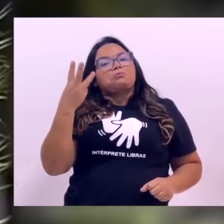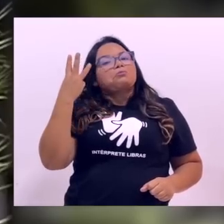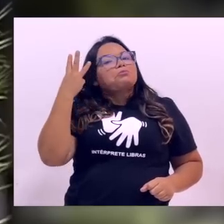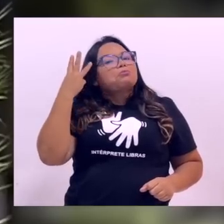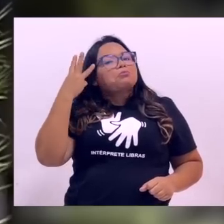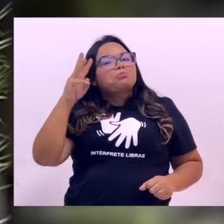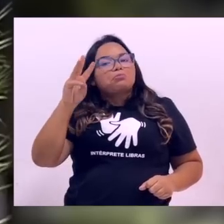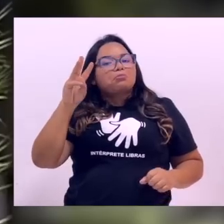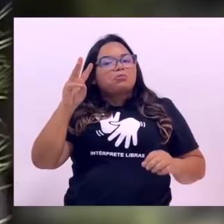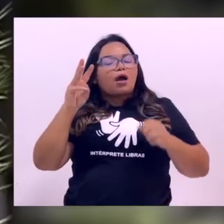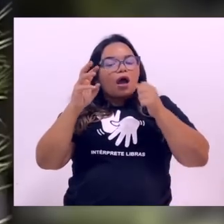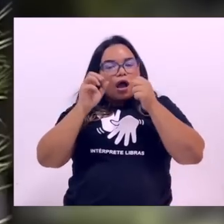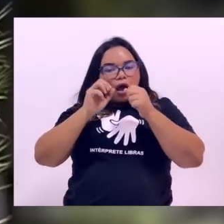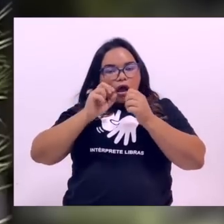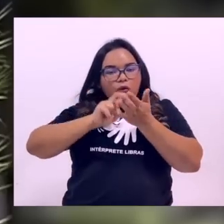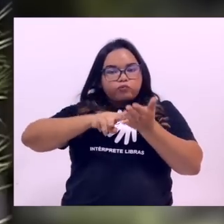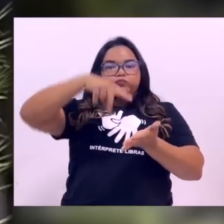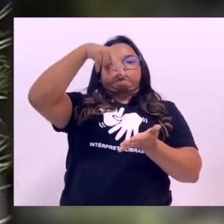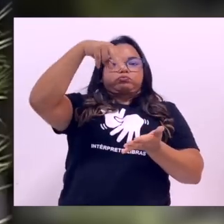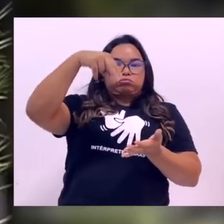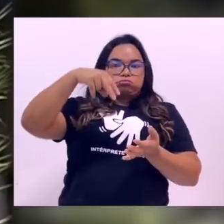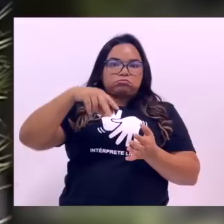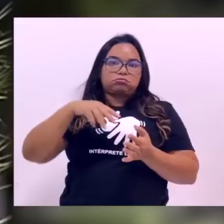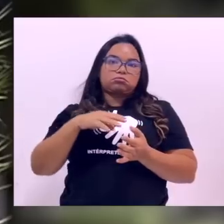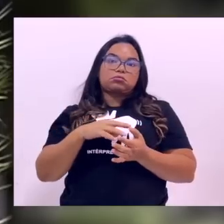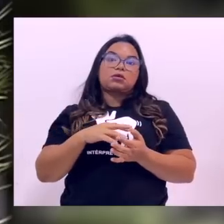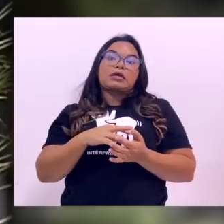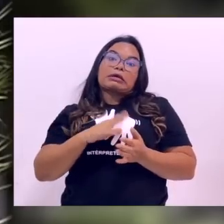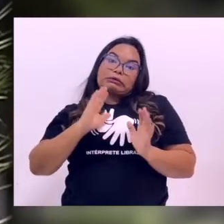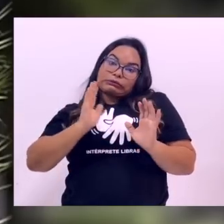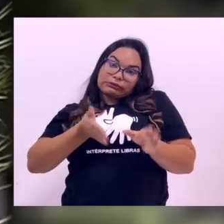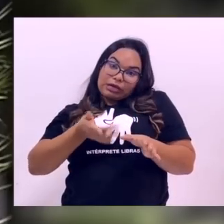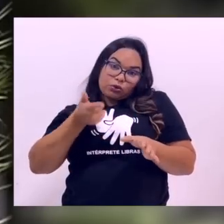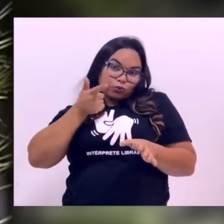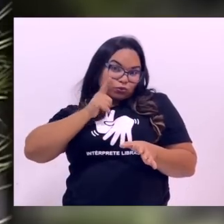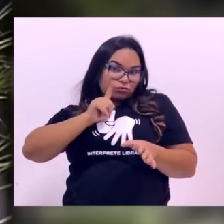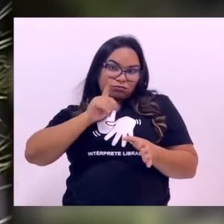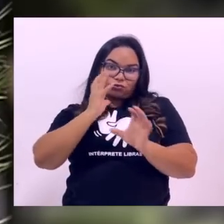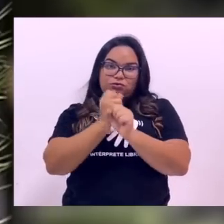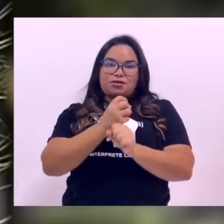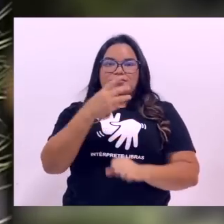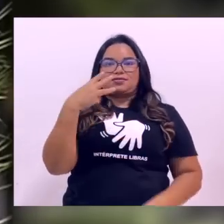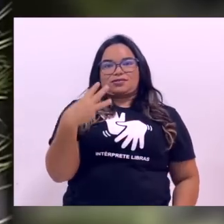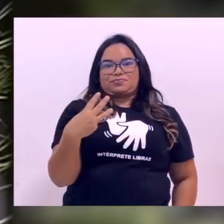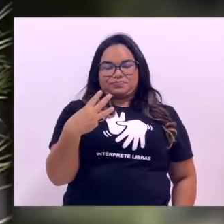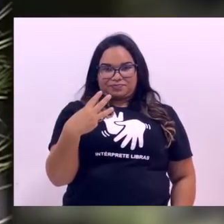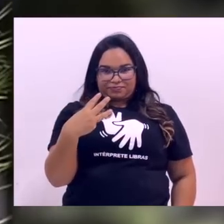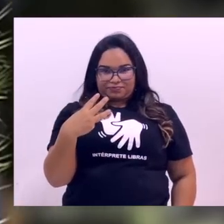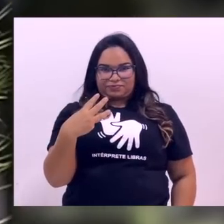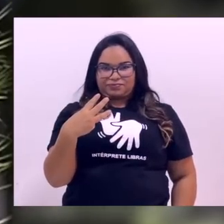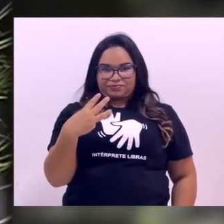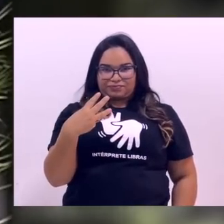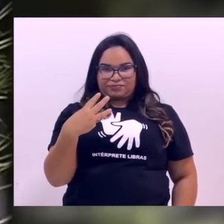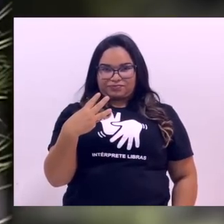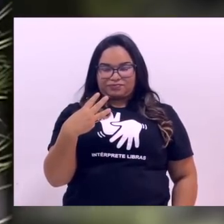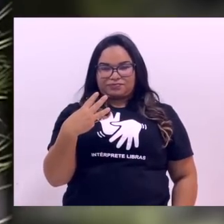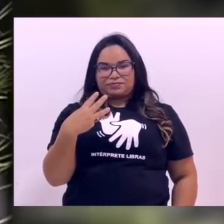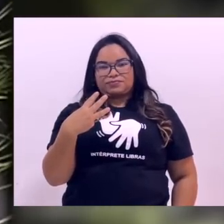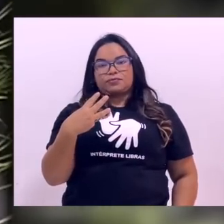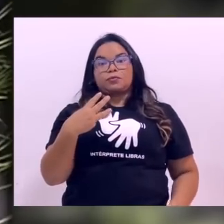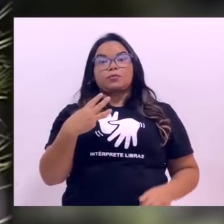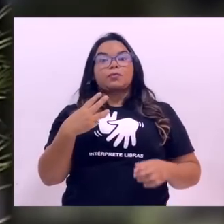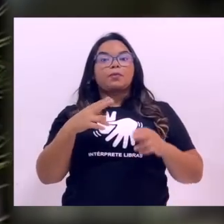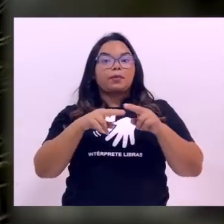dia 3, assim que está no registro bíblico, 3 tardes e 3 manhãs. 3 dias